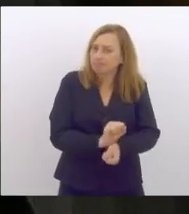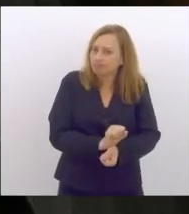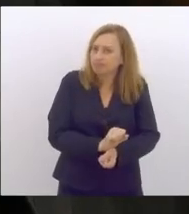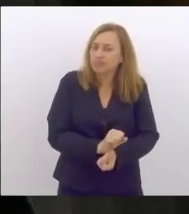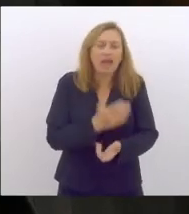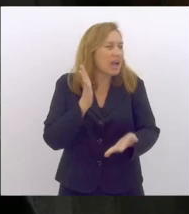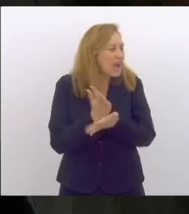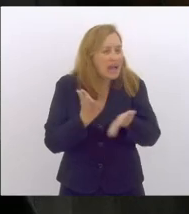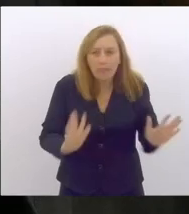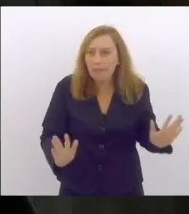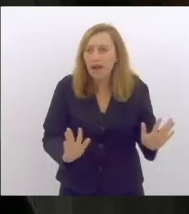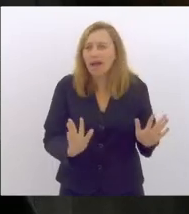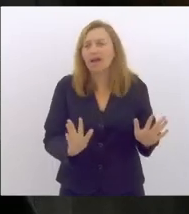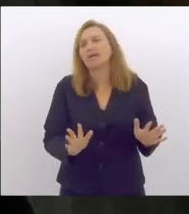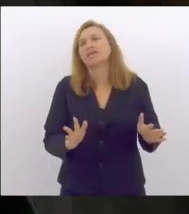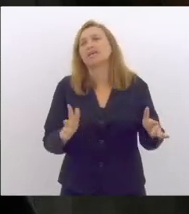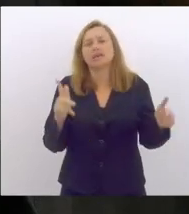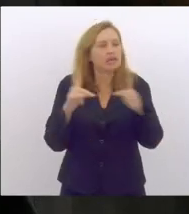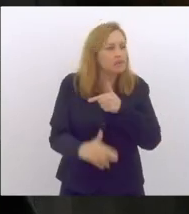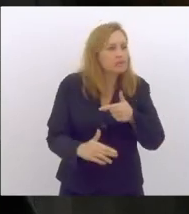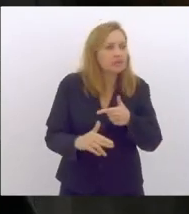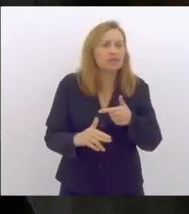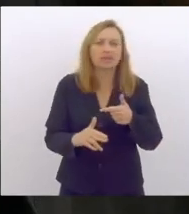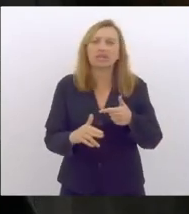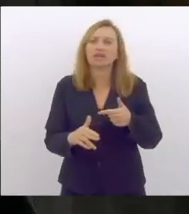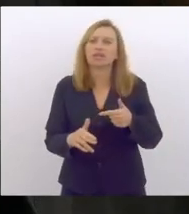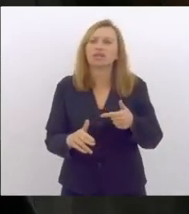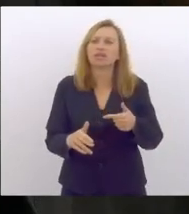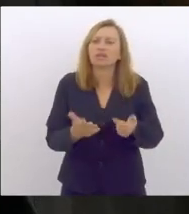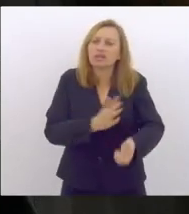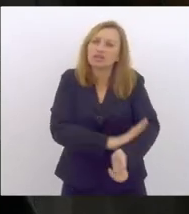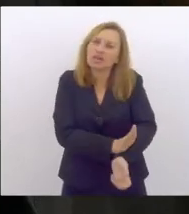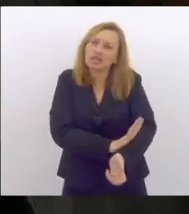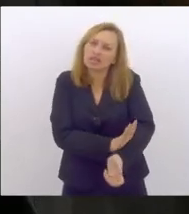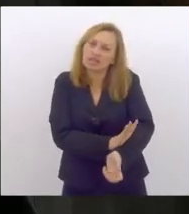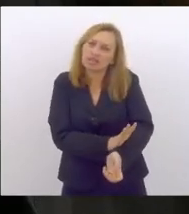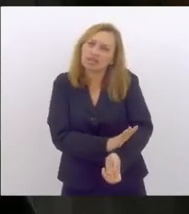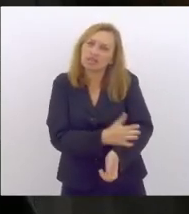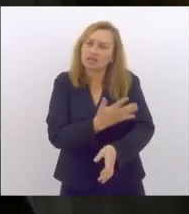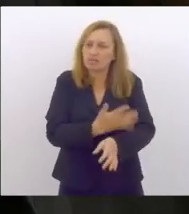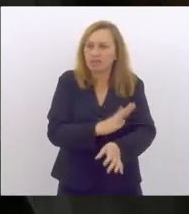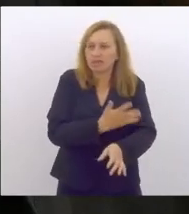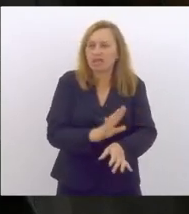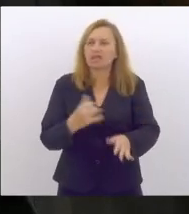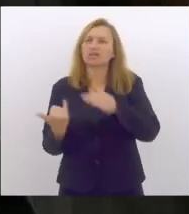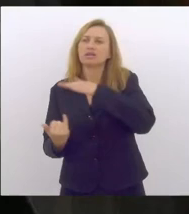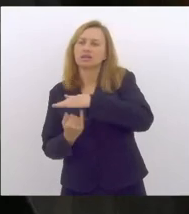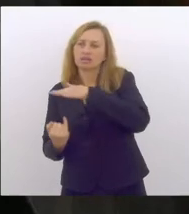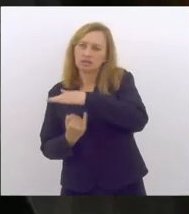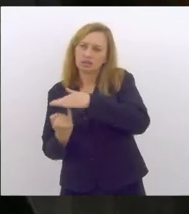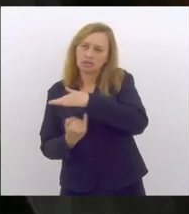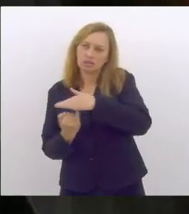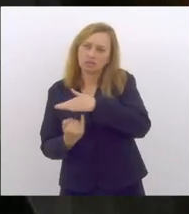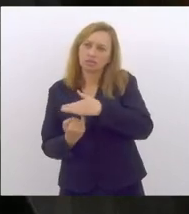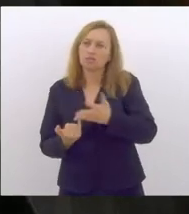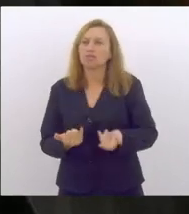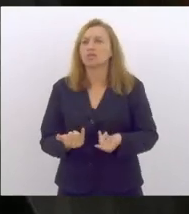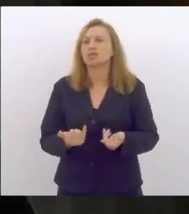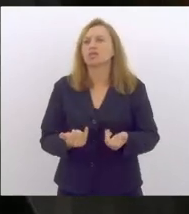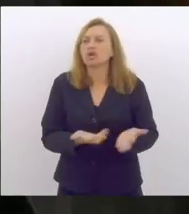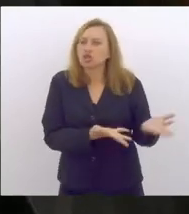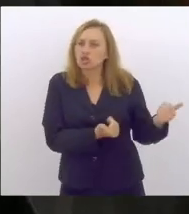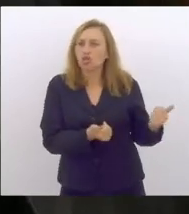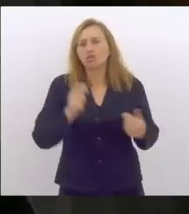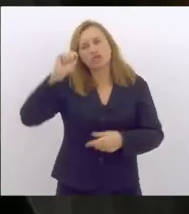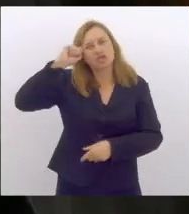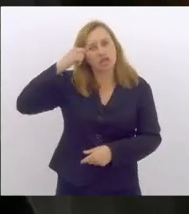que dar um basta temos que interromper essa onda de racismo praticada pelas instituições que tratam jovens